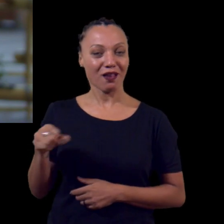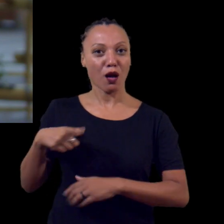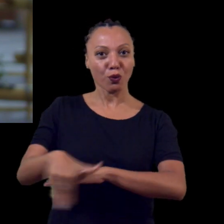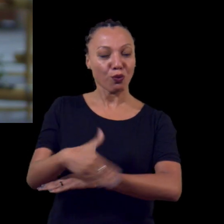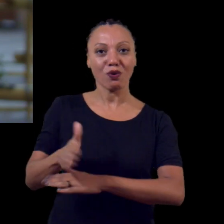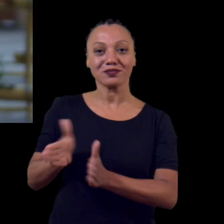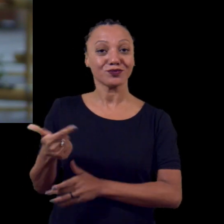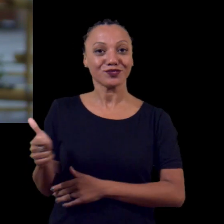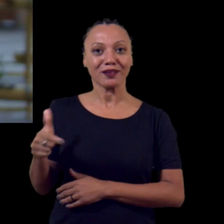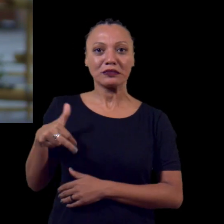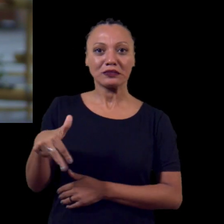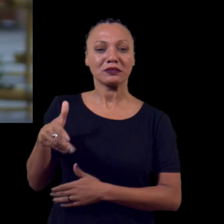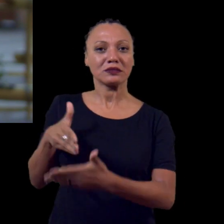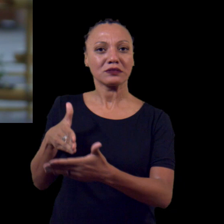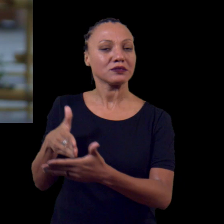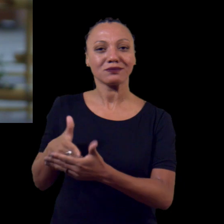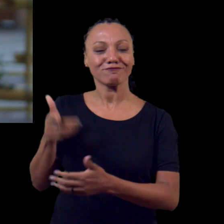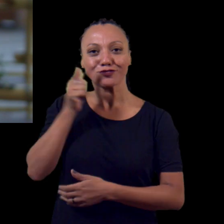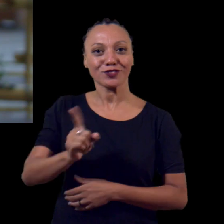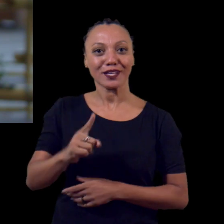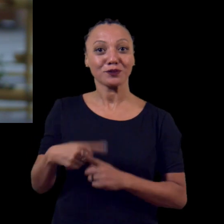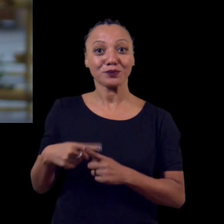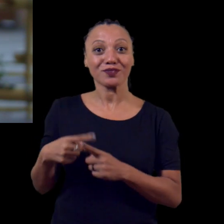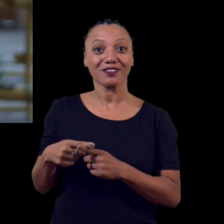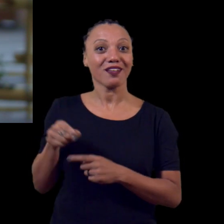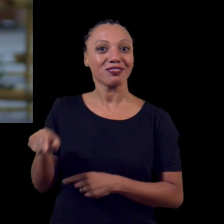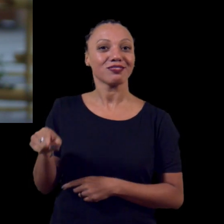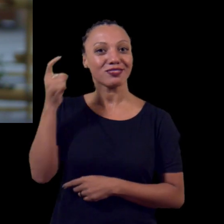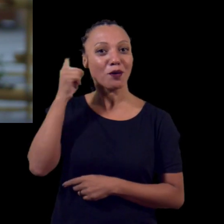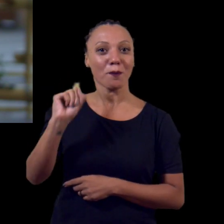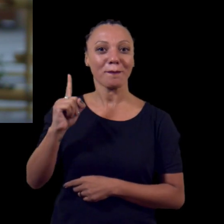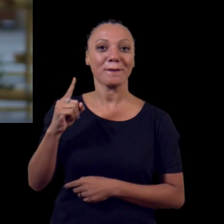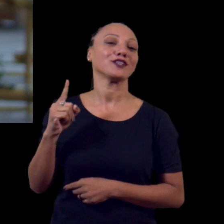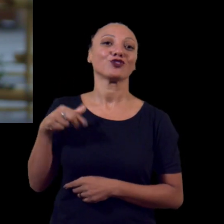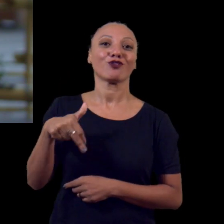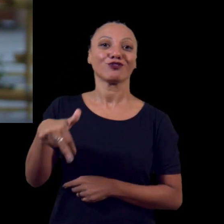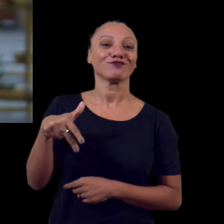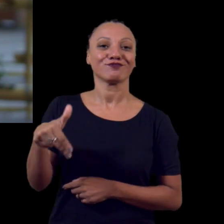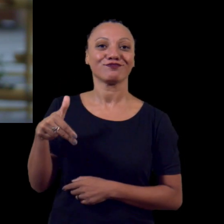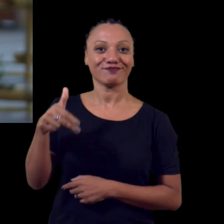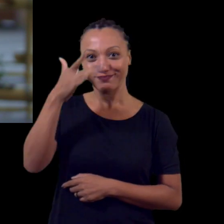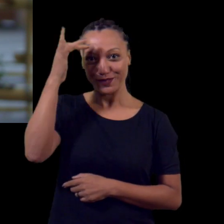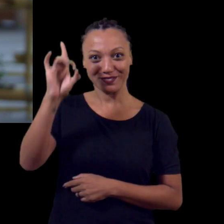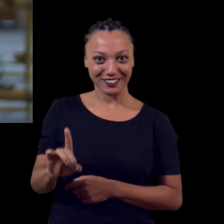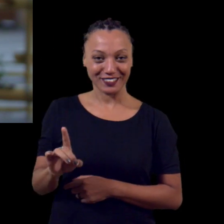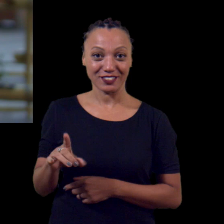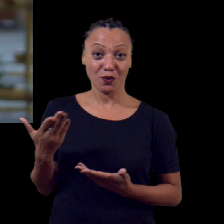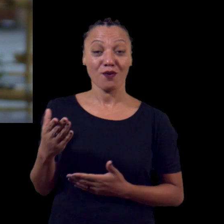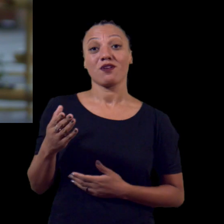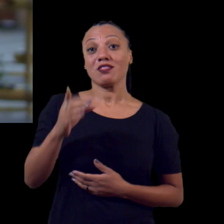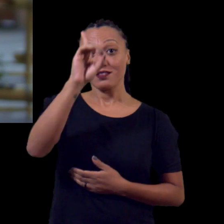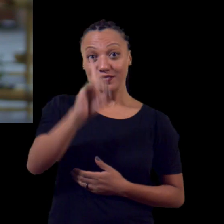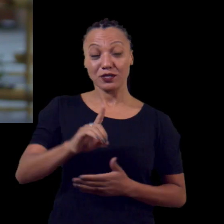consegue. Porque os espaços não consideram a questão da mobilidade urbana. Então, o conceito de pessoa